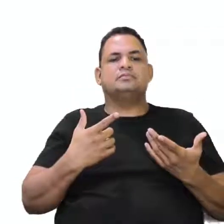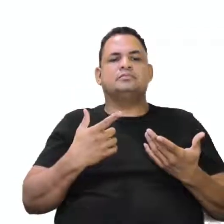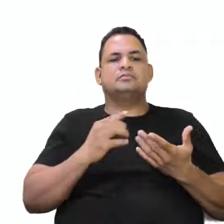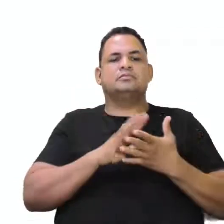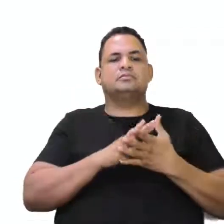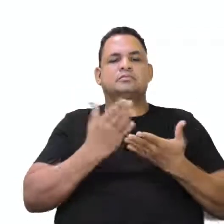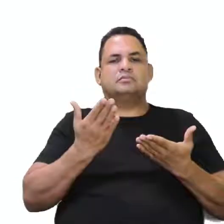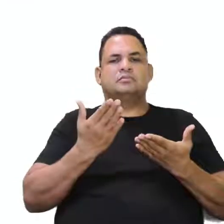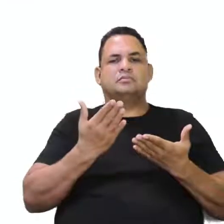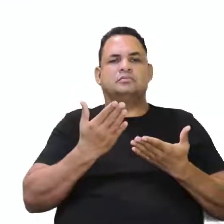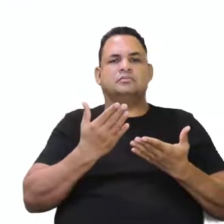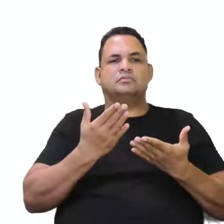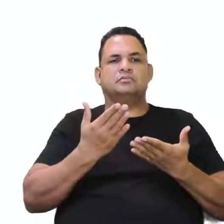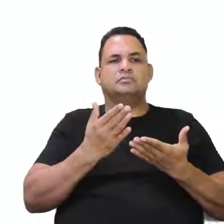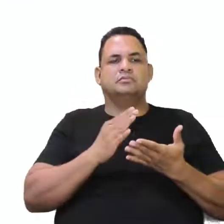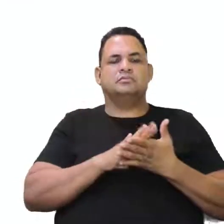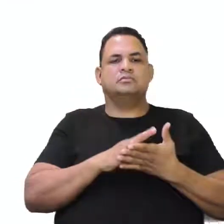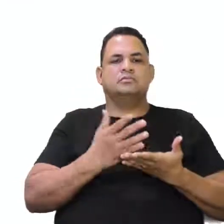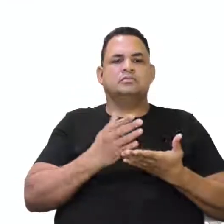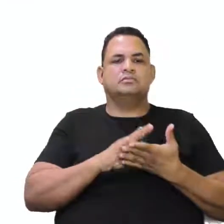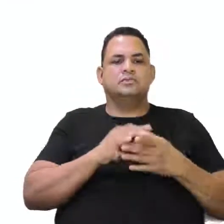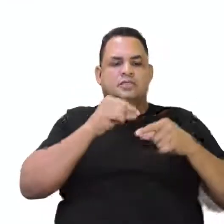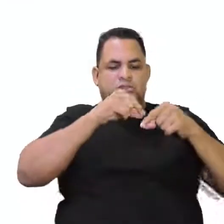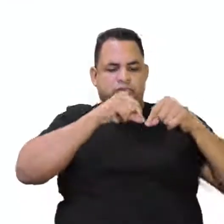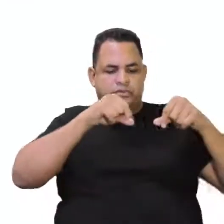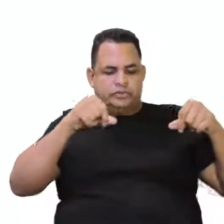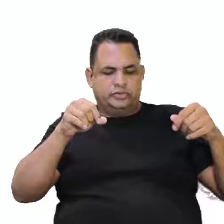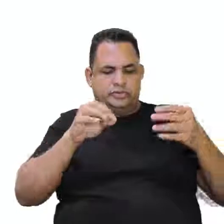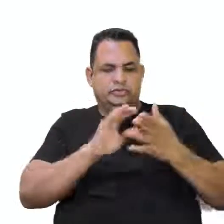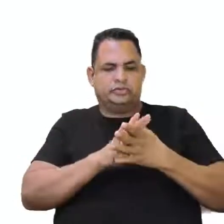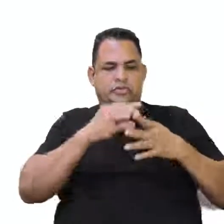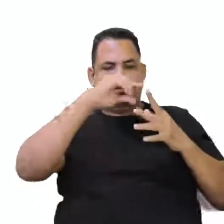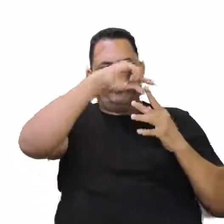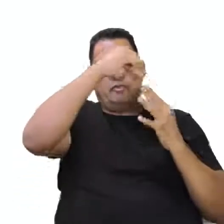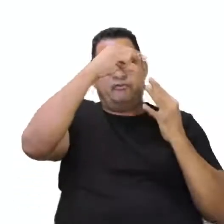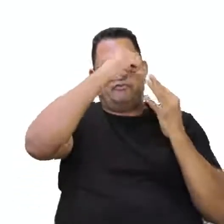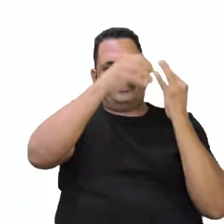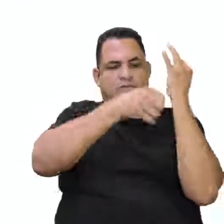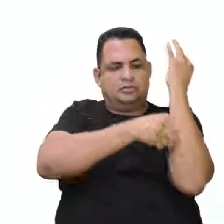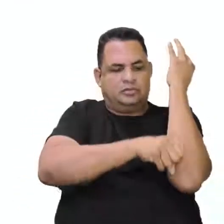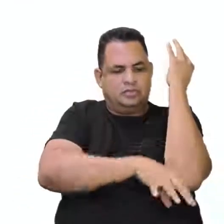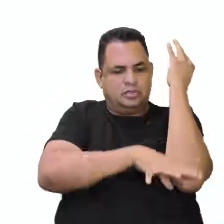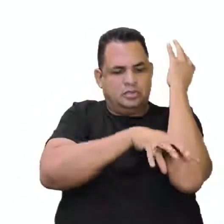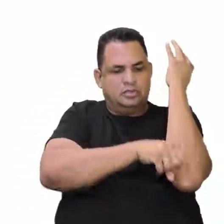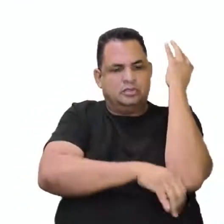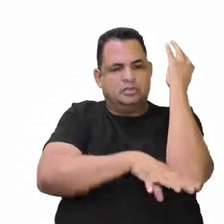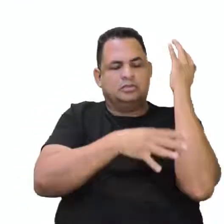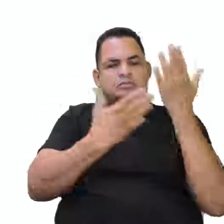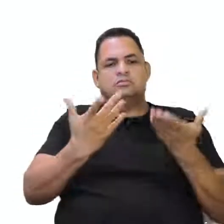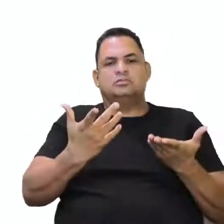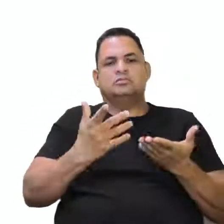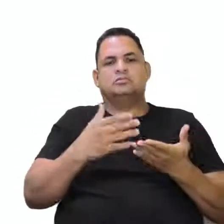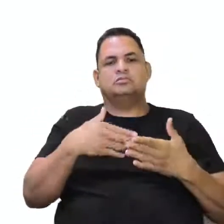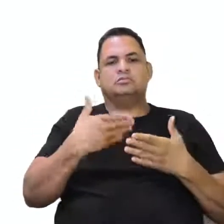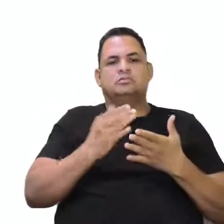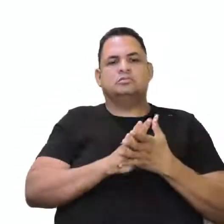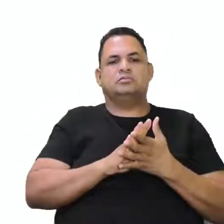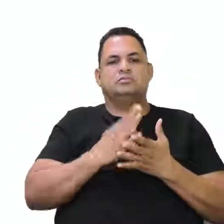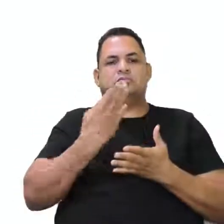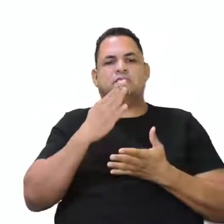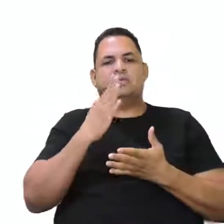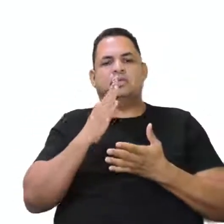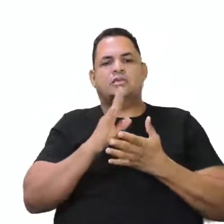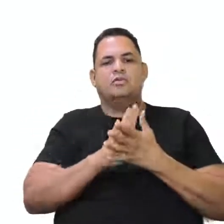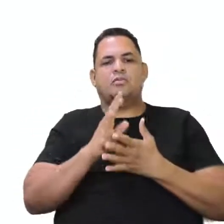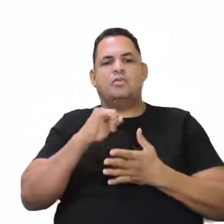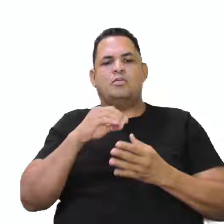as saídas, sejam de sementes, sejam de folhas, sejam de raízes, sejam de biomoléculas de